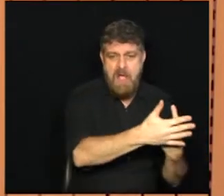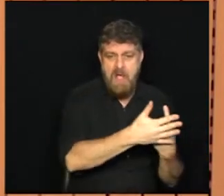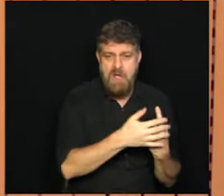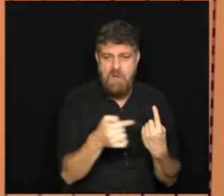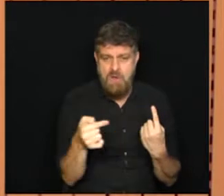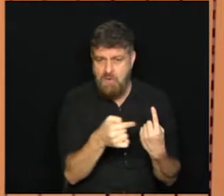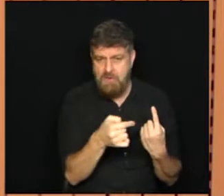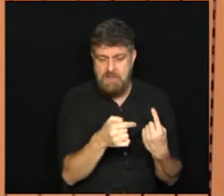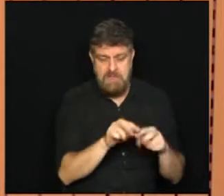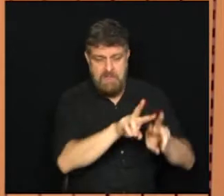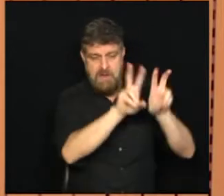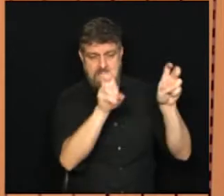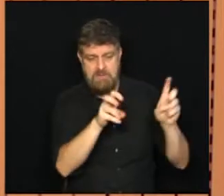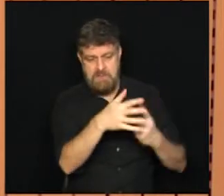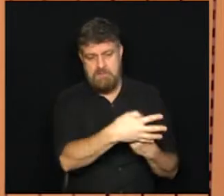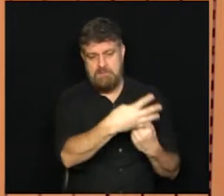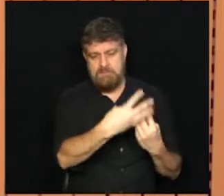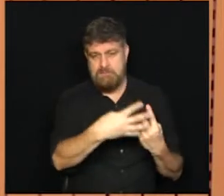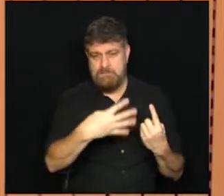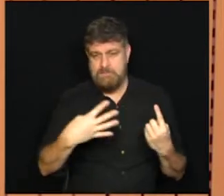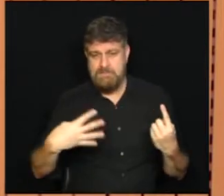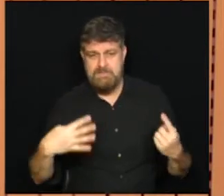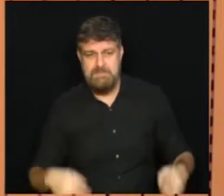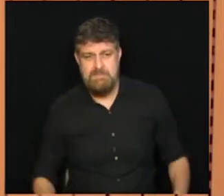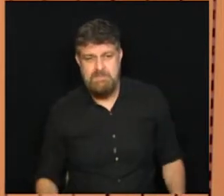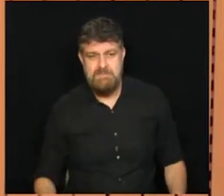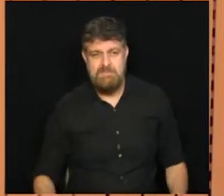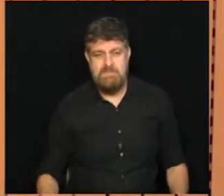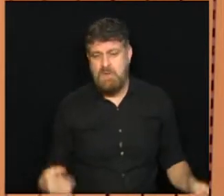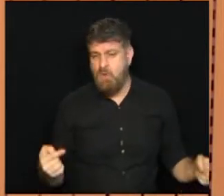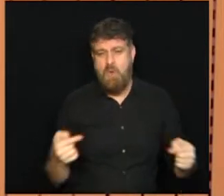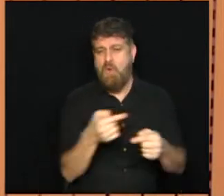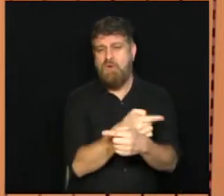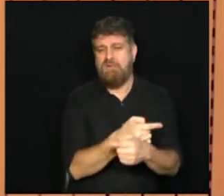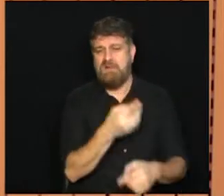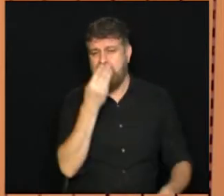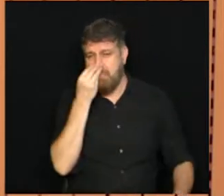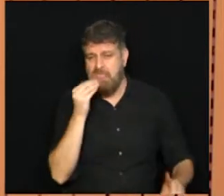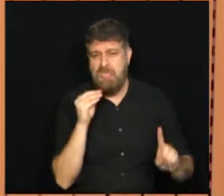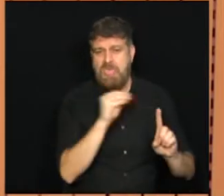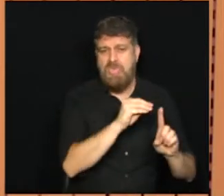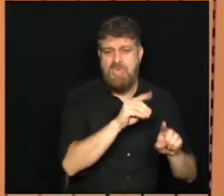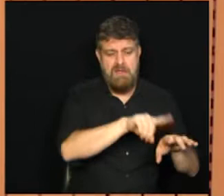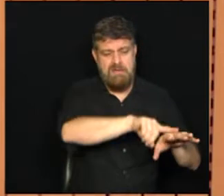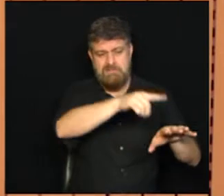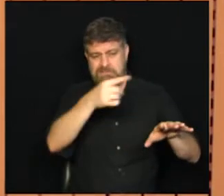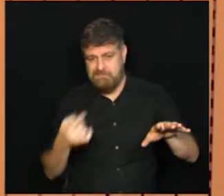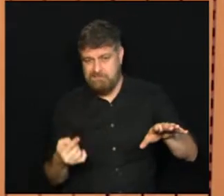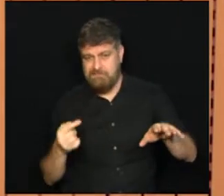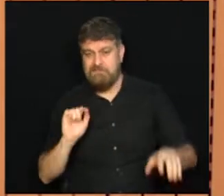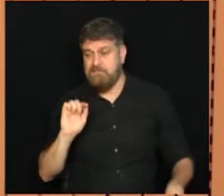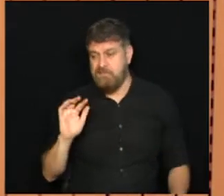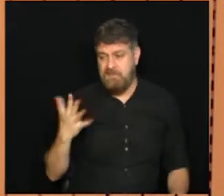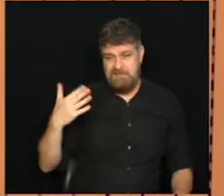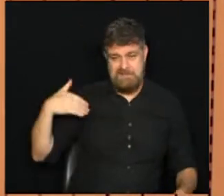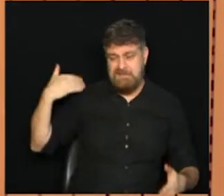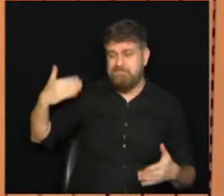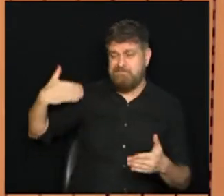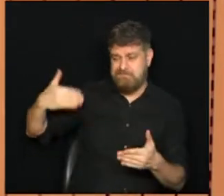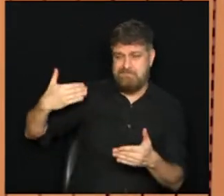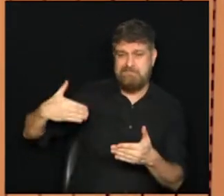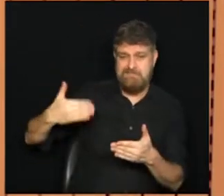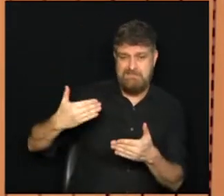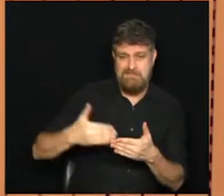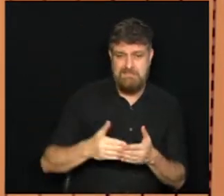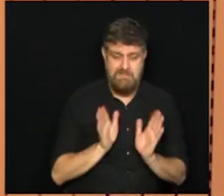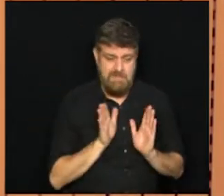essa temática, né? E não simplesmente excluir, como a gente tem visto já ao longo dos anos, em especial